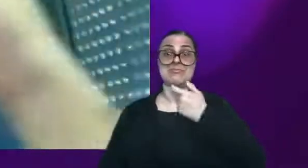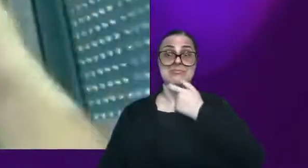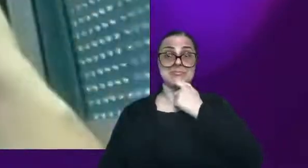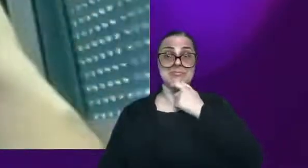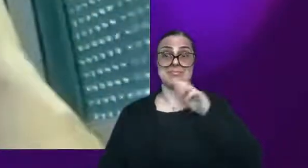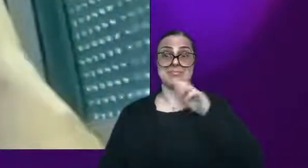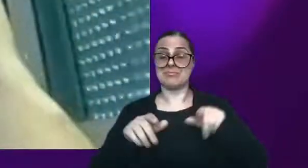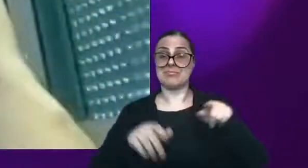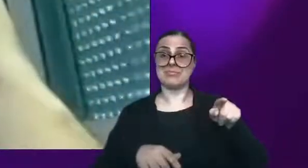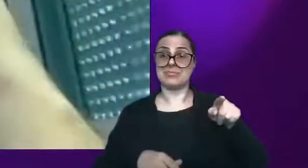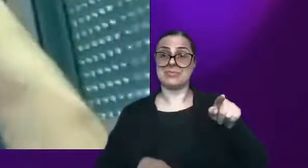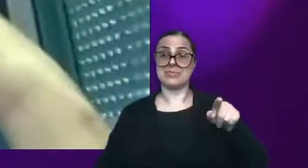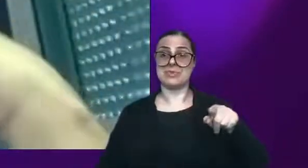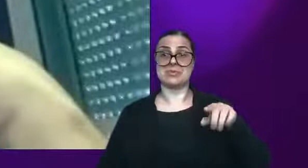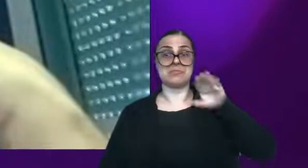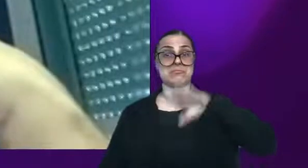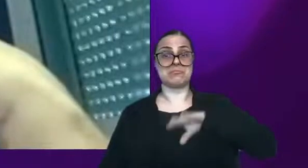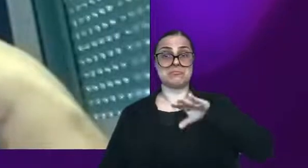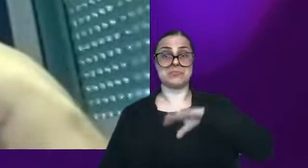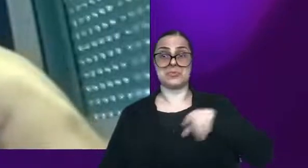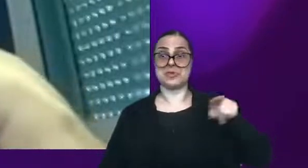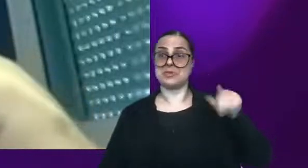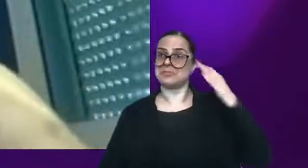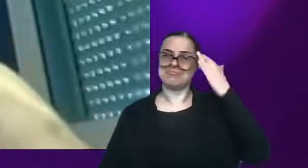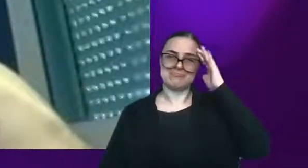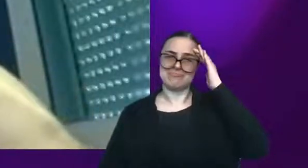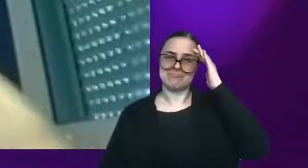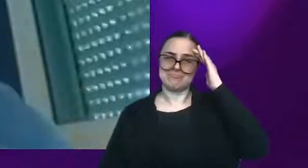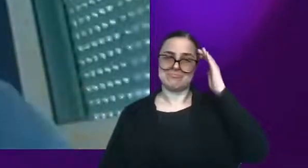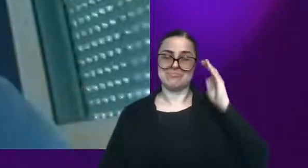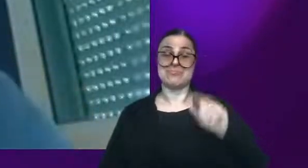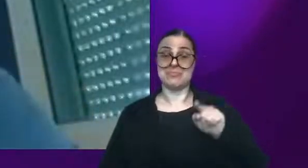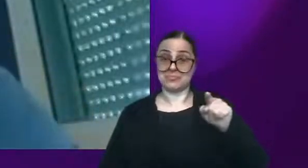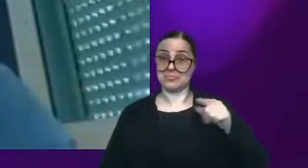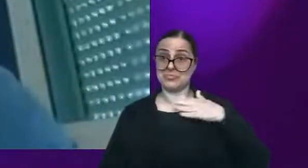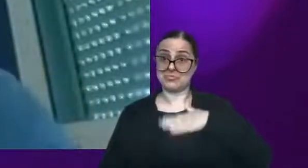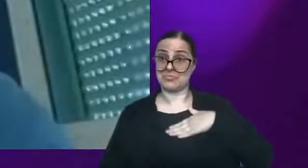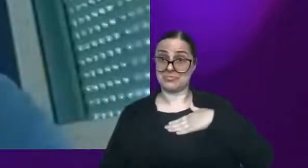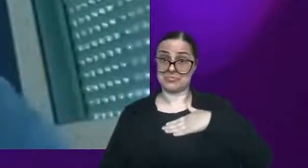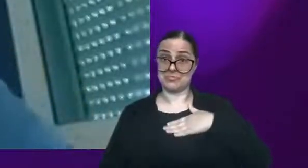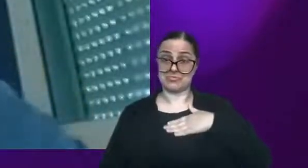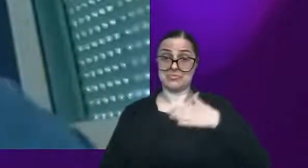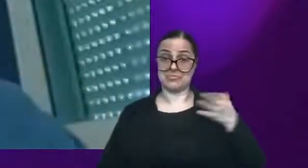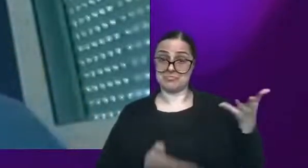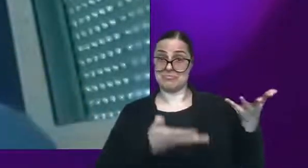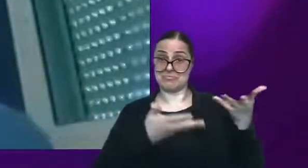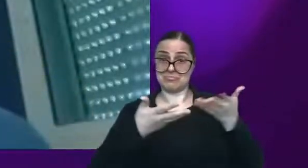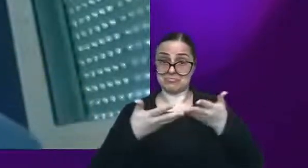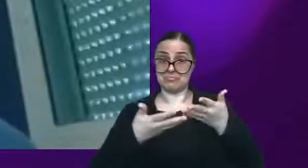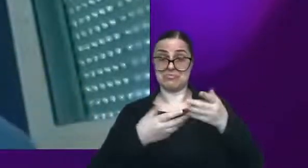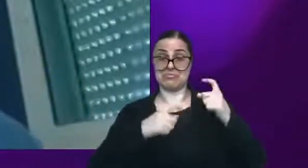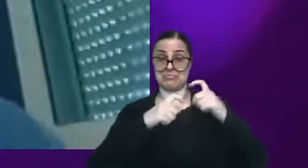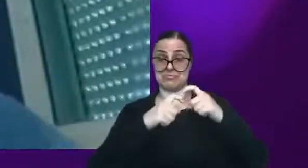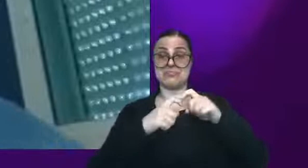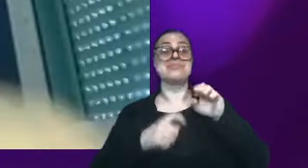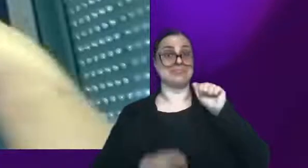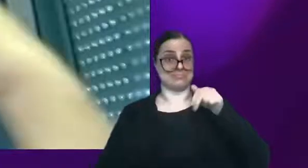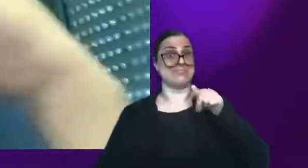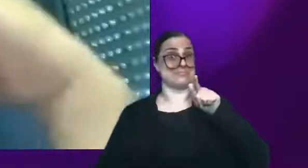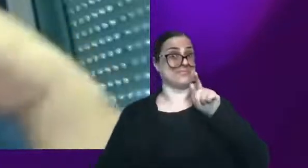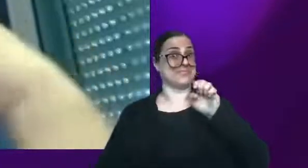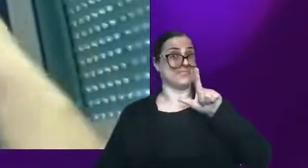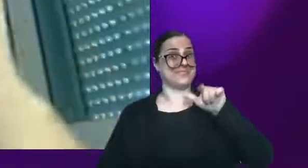em entender o português. Então, I would like to invite Dr. Angelina Coppa to share with us